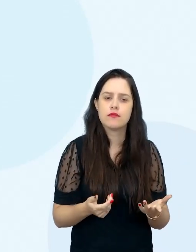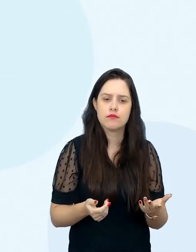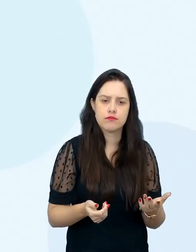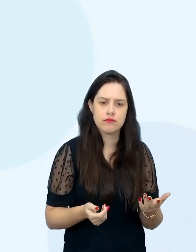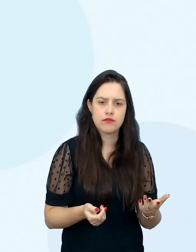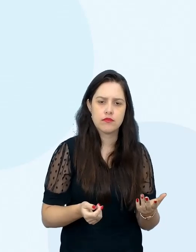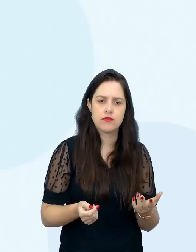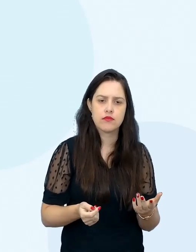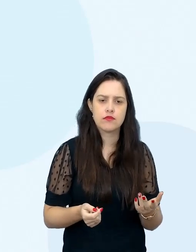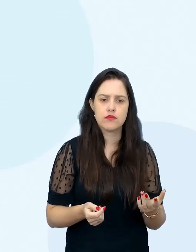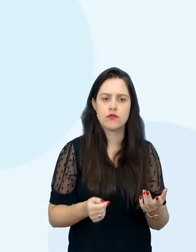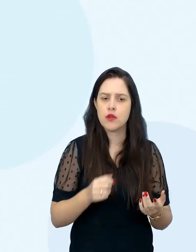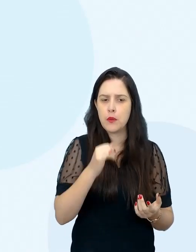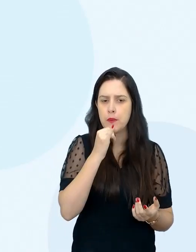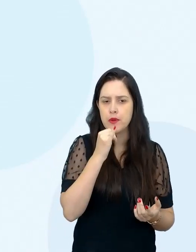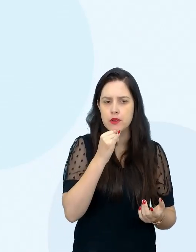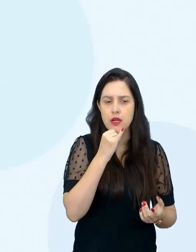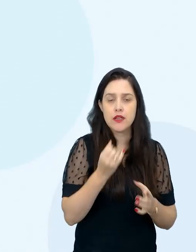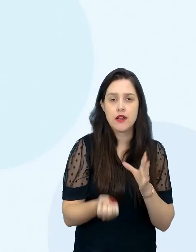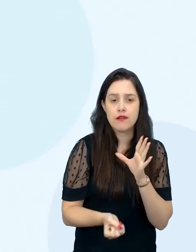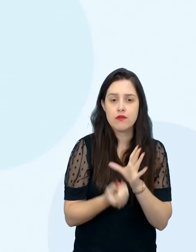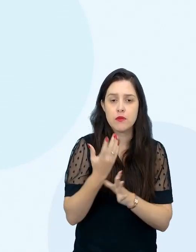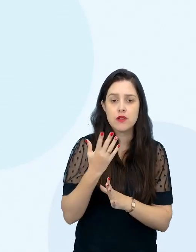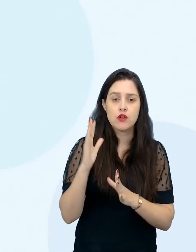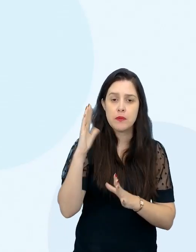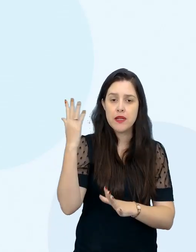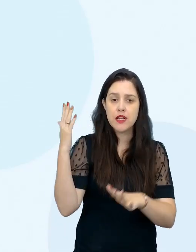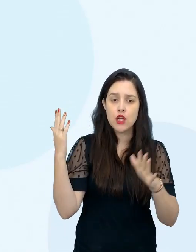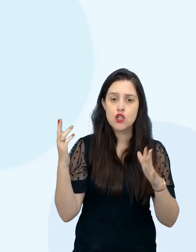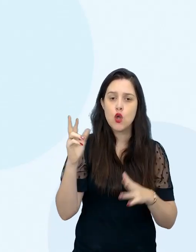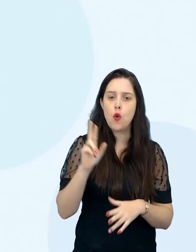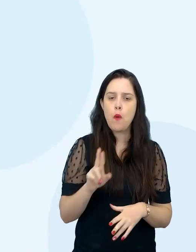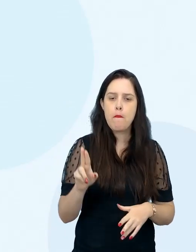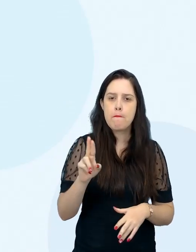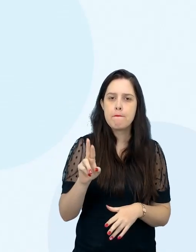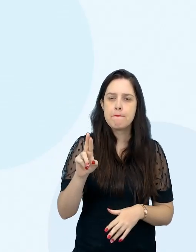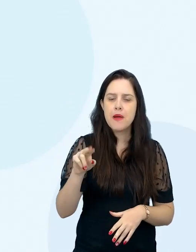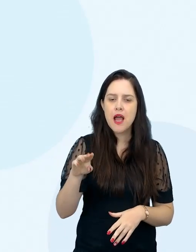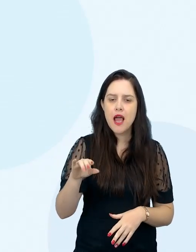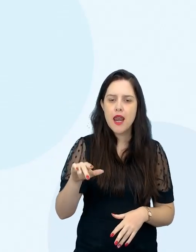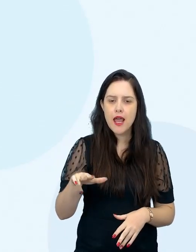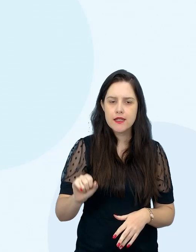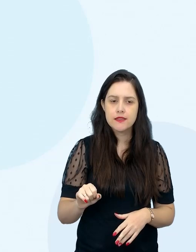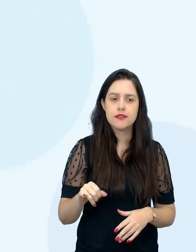gente coloca aqui, por exemplo, a transformação das paisagens urbanas